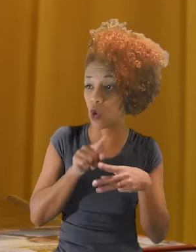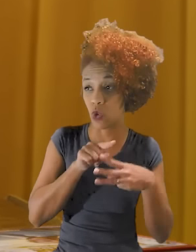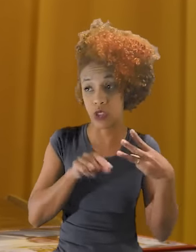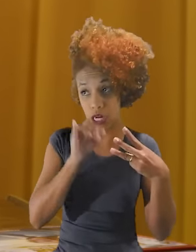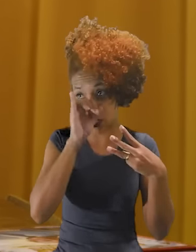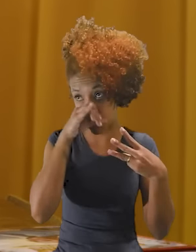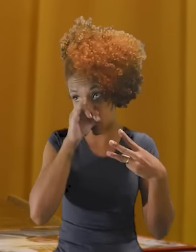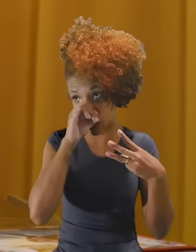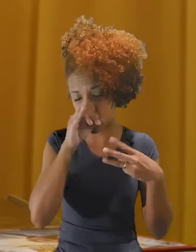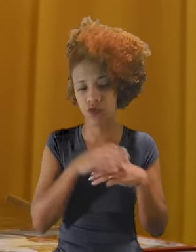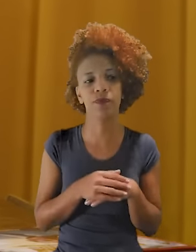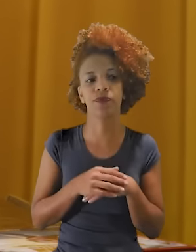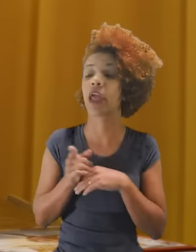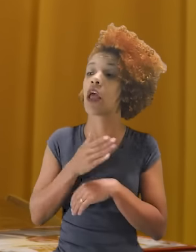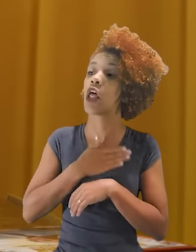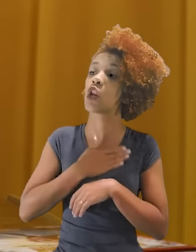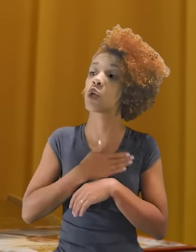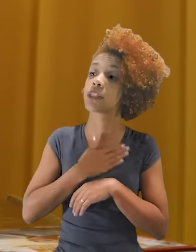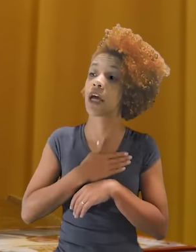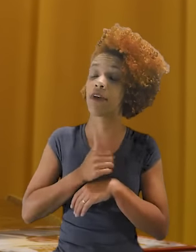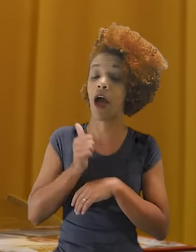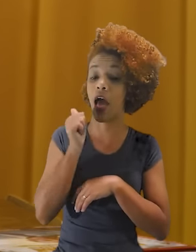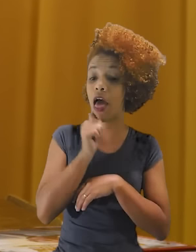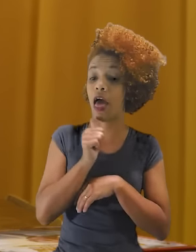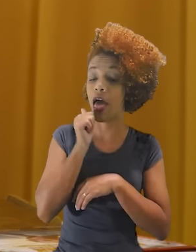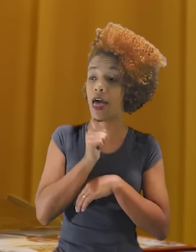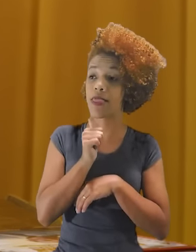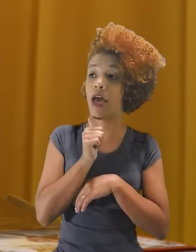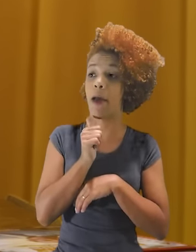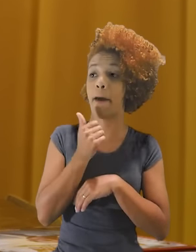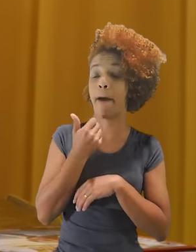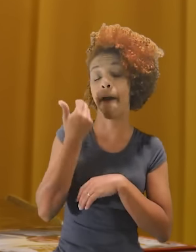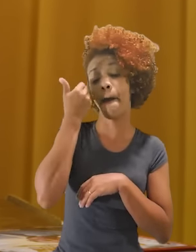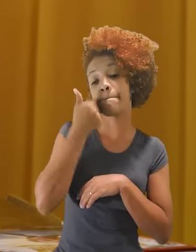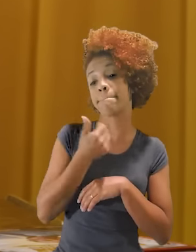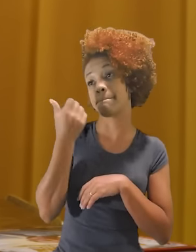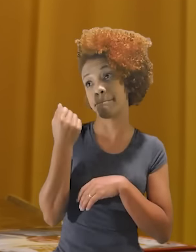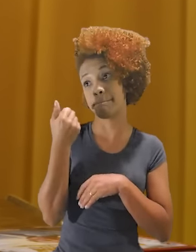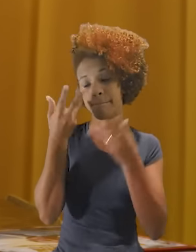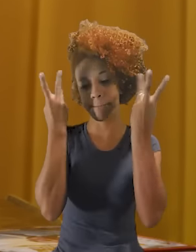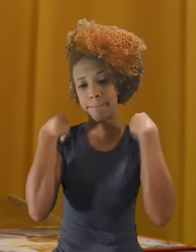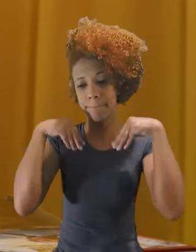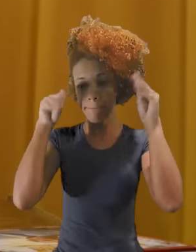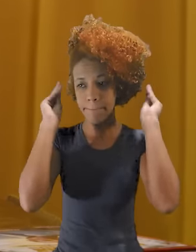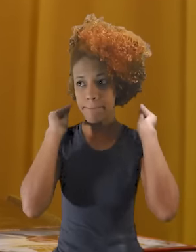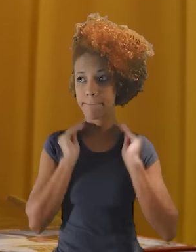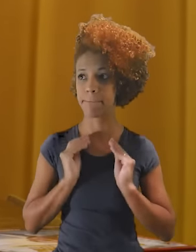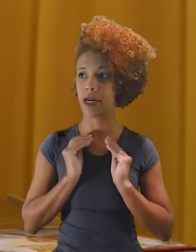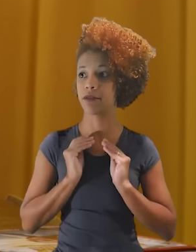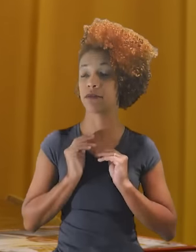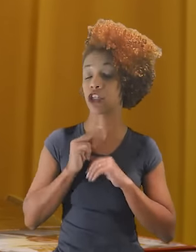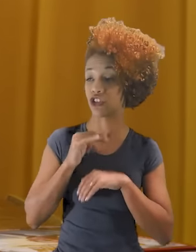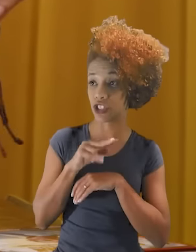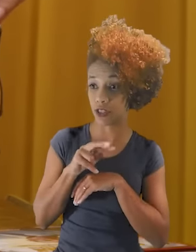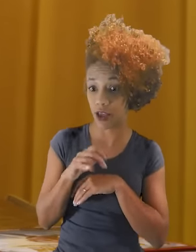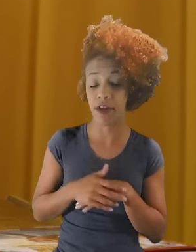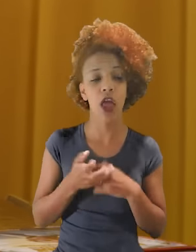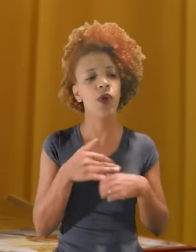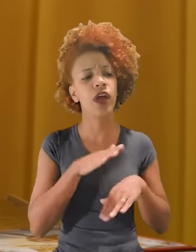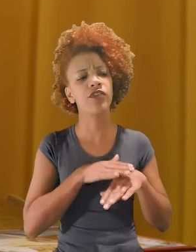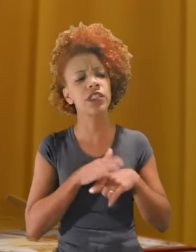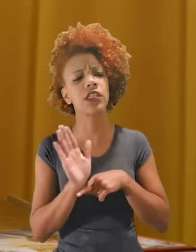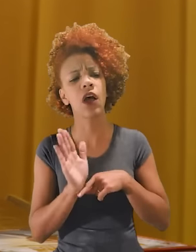com os Três Porquinhos, ele gostava muito da Branca de Neve, porque em Marcelina ele viu o filme, mudo. Sim. E aí, então por isso que ele quis esse filme. Ele falou, pô, eu quero fazer esse filme,